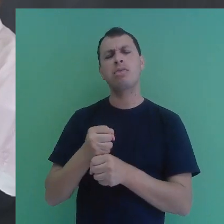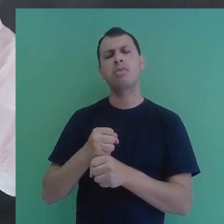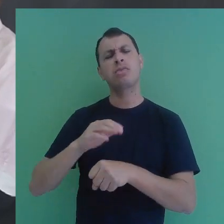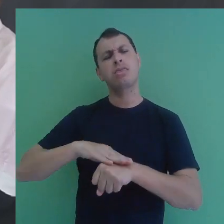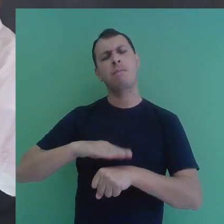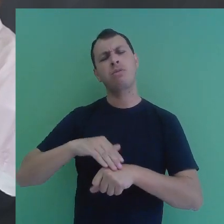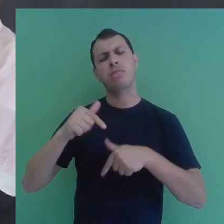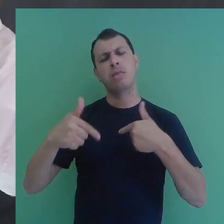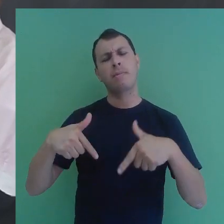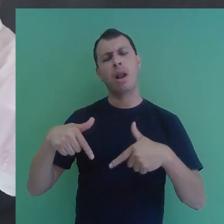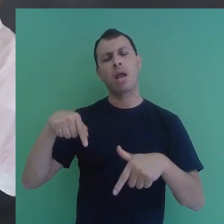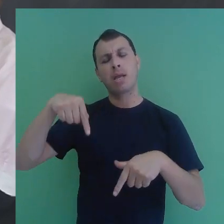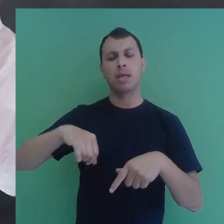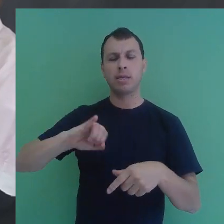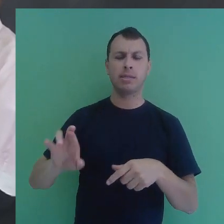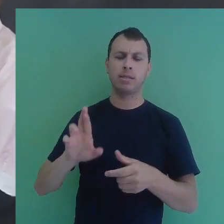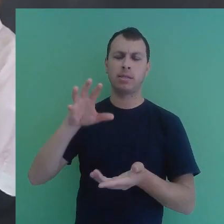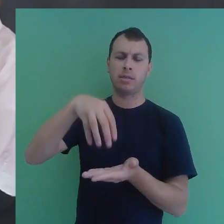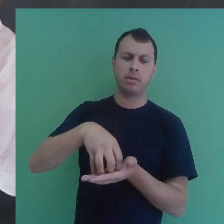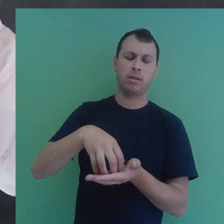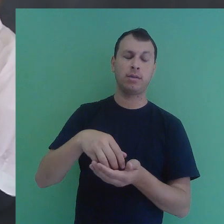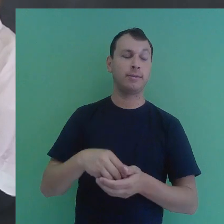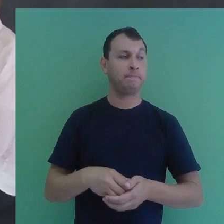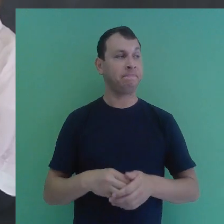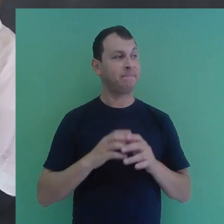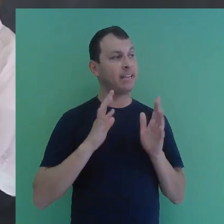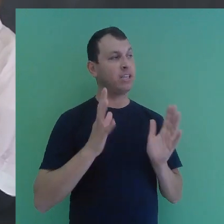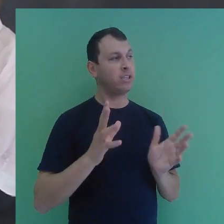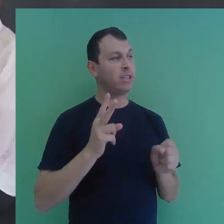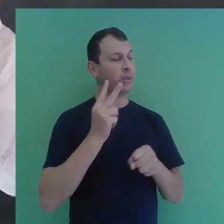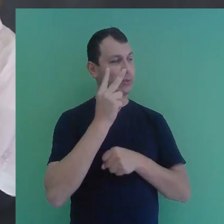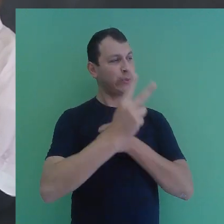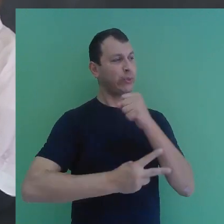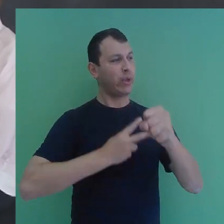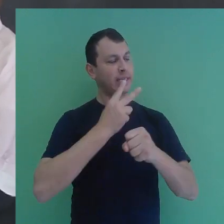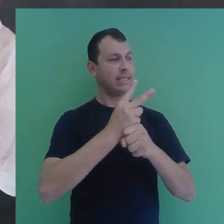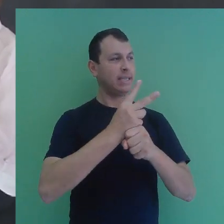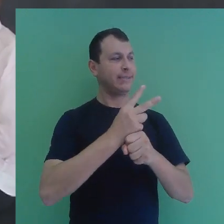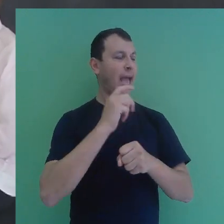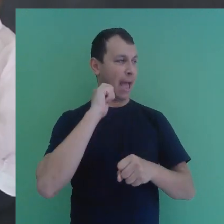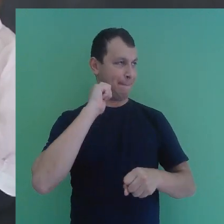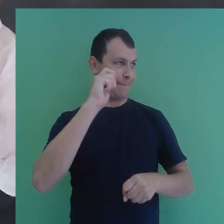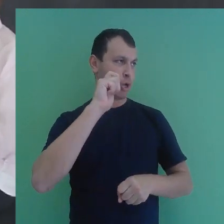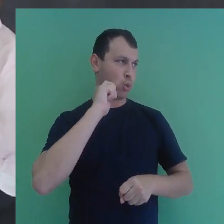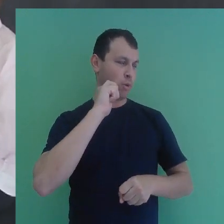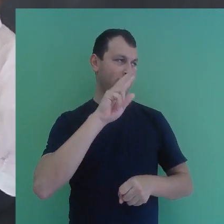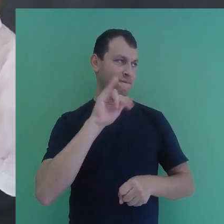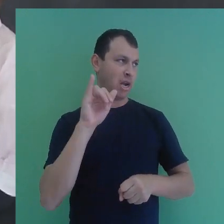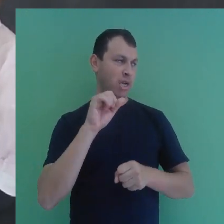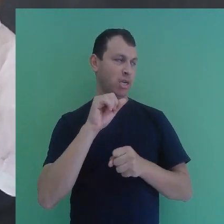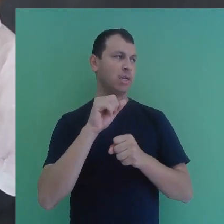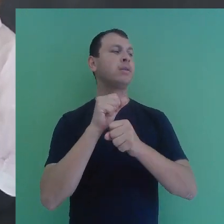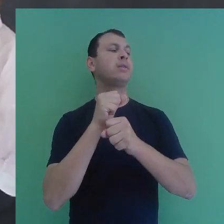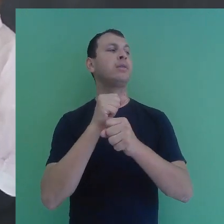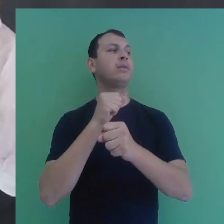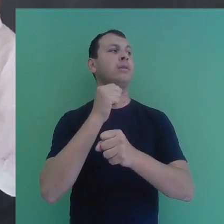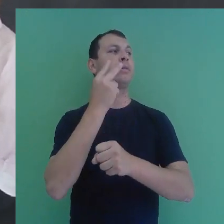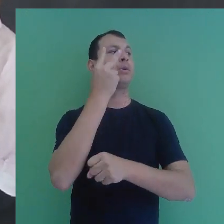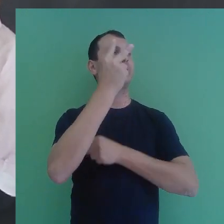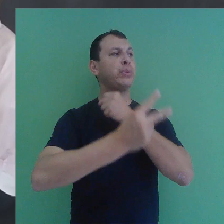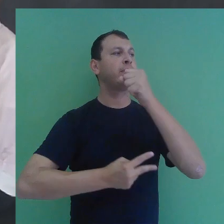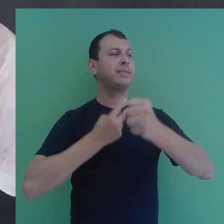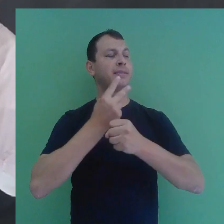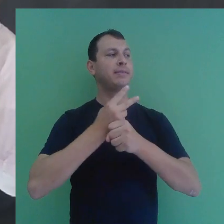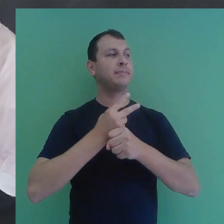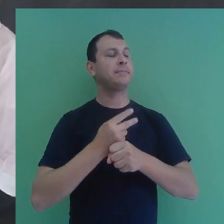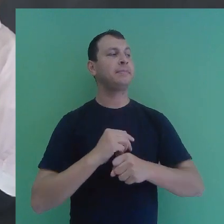como intérprete para o Cidade Júnior? Então, aqui para o Cidade Júnior já faz 2 anos, agora em abril, faz 2 anos que eu trabalho